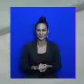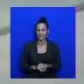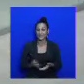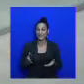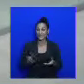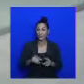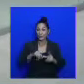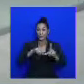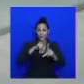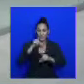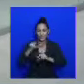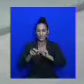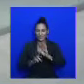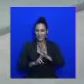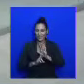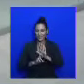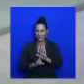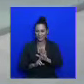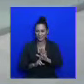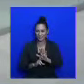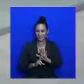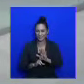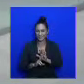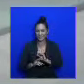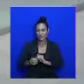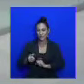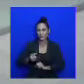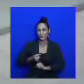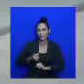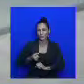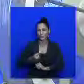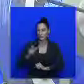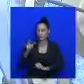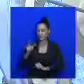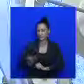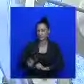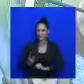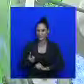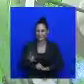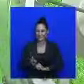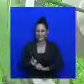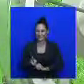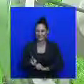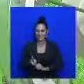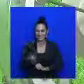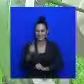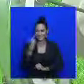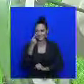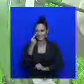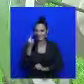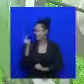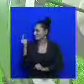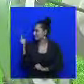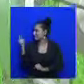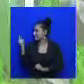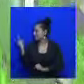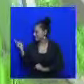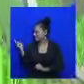a e agora sortearemos o número correspondente a coluna número 6 bola posicionada valendo